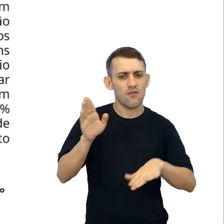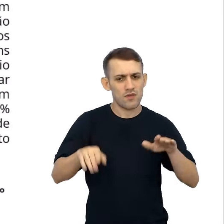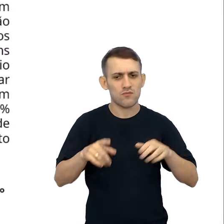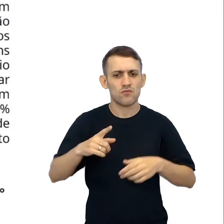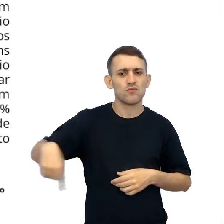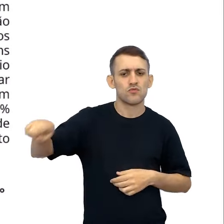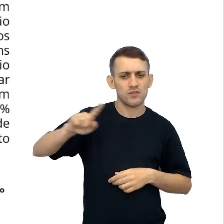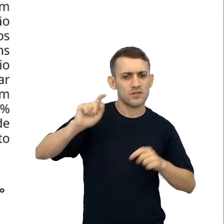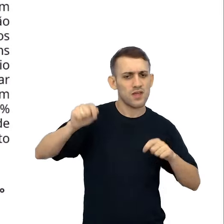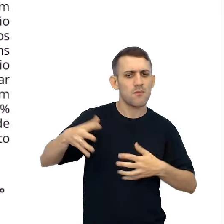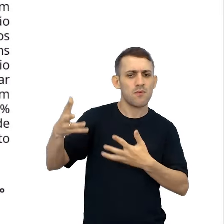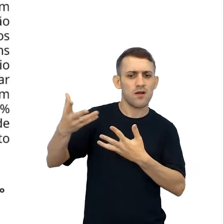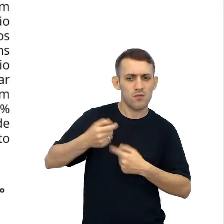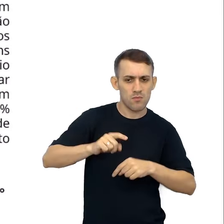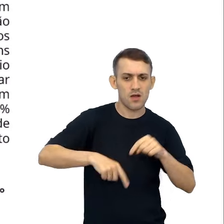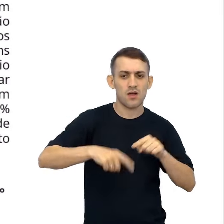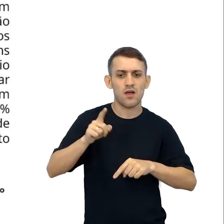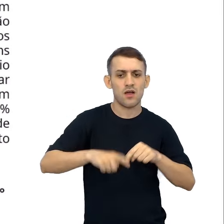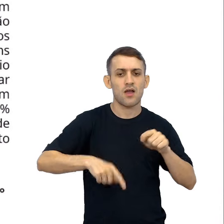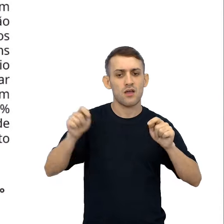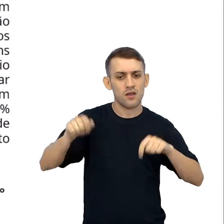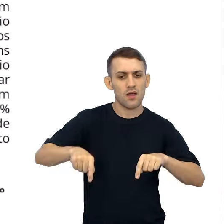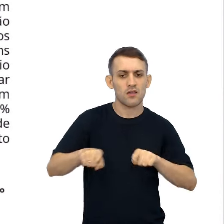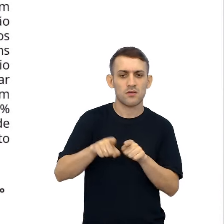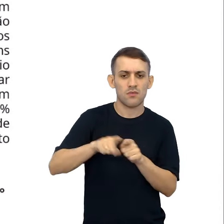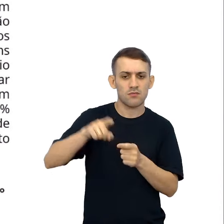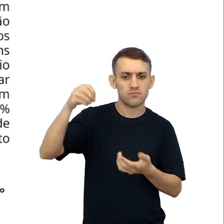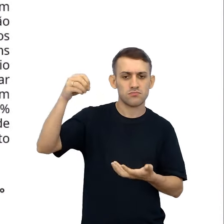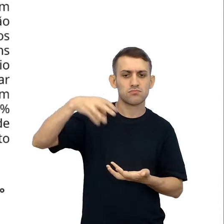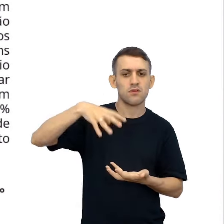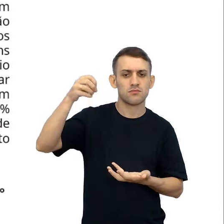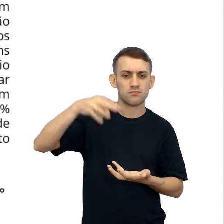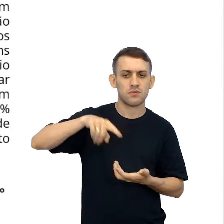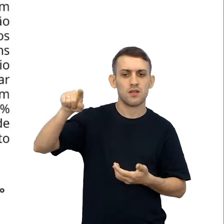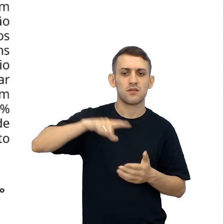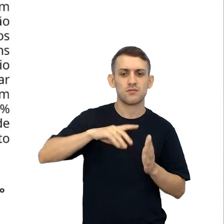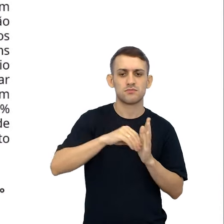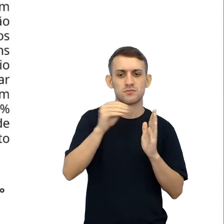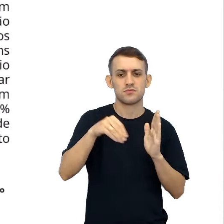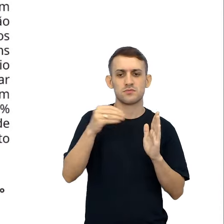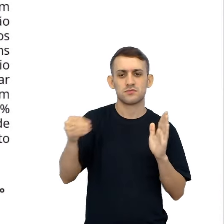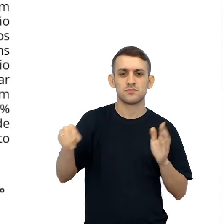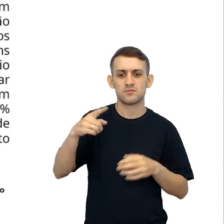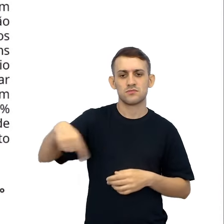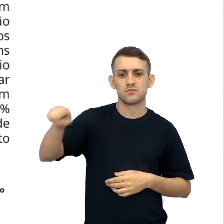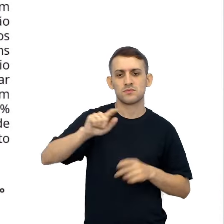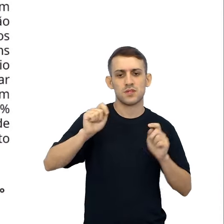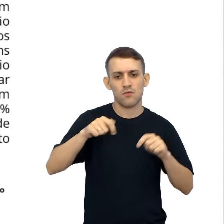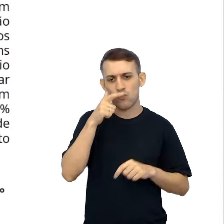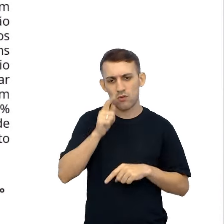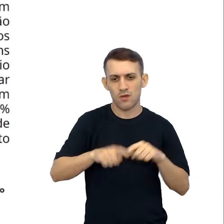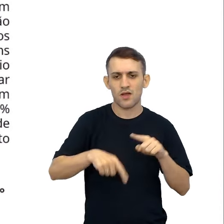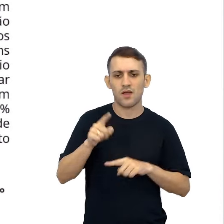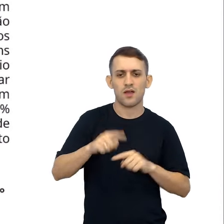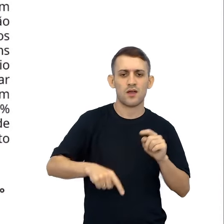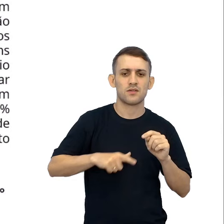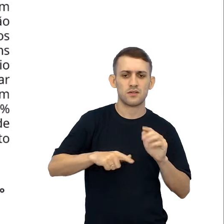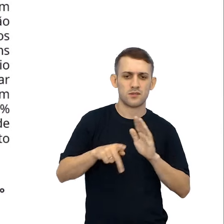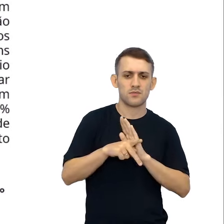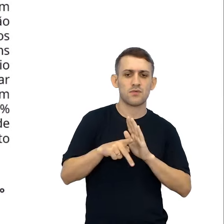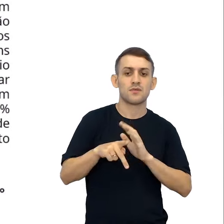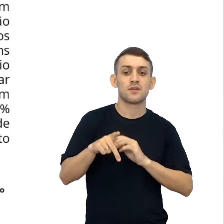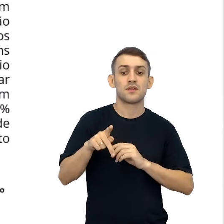vão receber esse material, que pode ser impresso, né? Deve estar lá também no centro de mídias, vocês vão conseguir também esse material. Então, basta